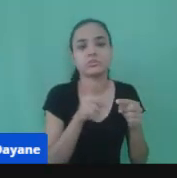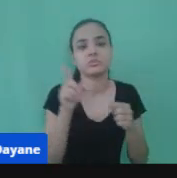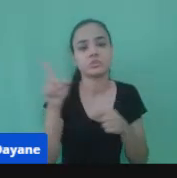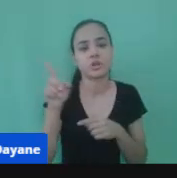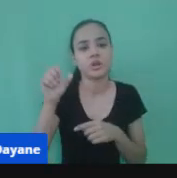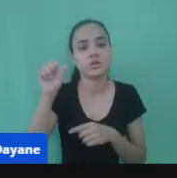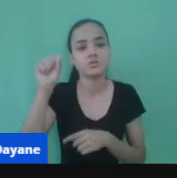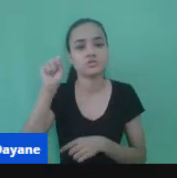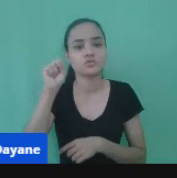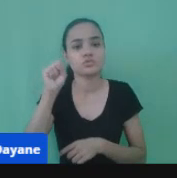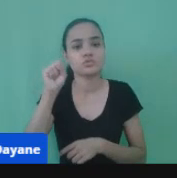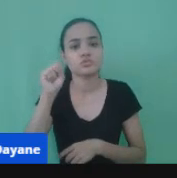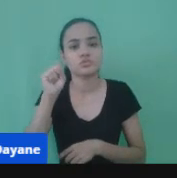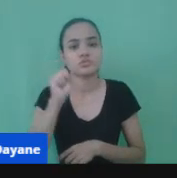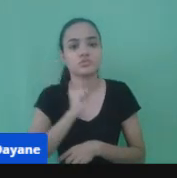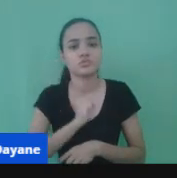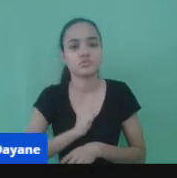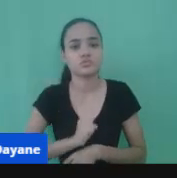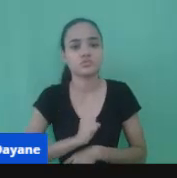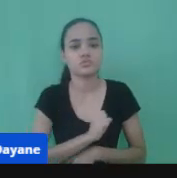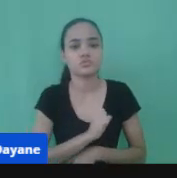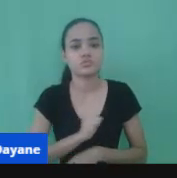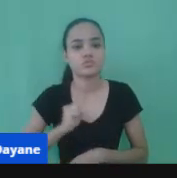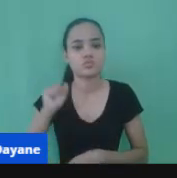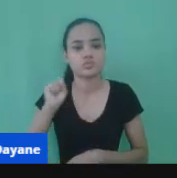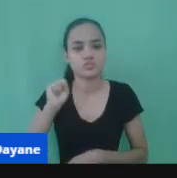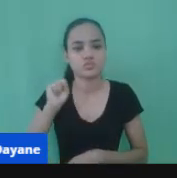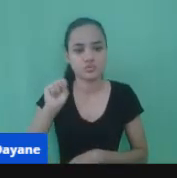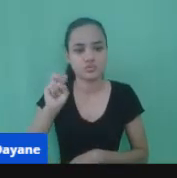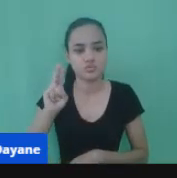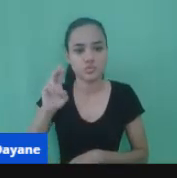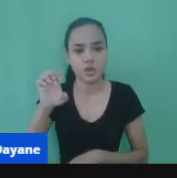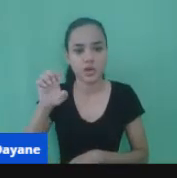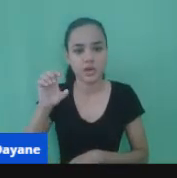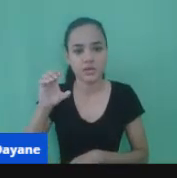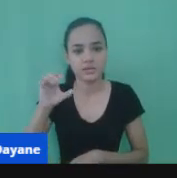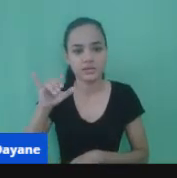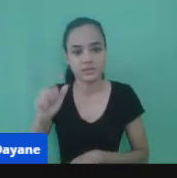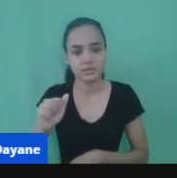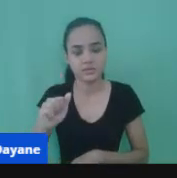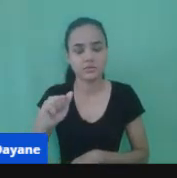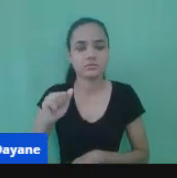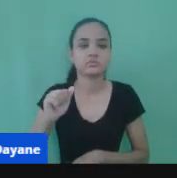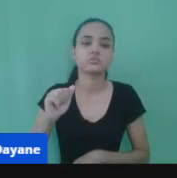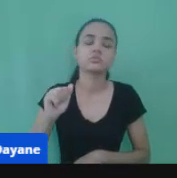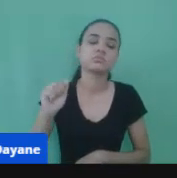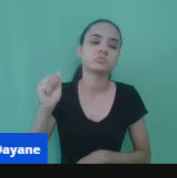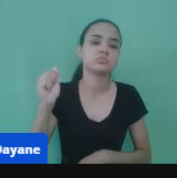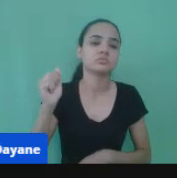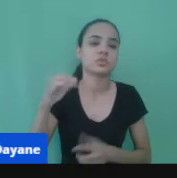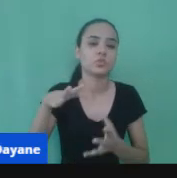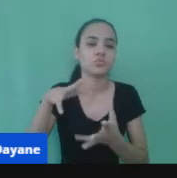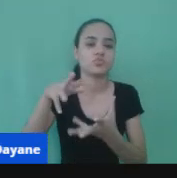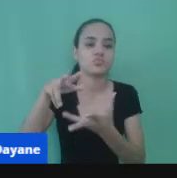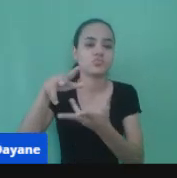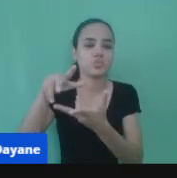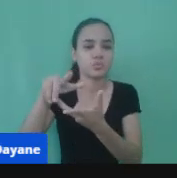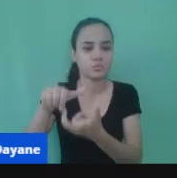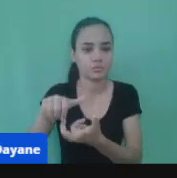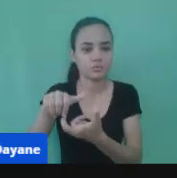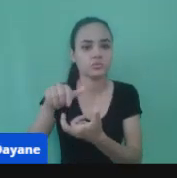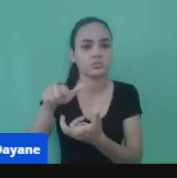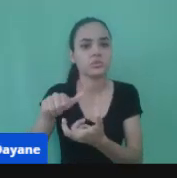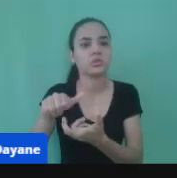essa conferência, ela trouxe discussões então, a nível internacional, então não é mais um país pensando na despoluição do seu rio,